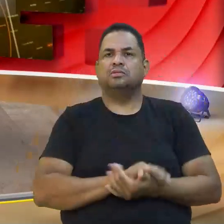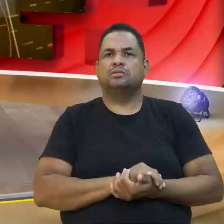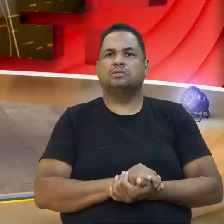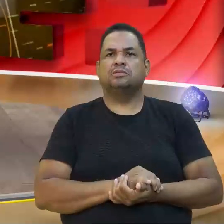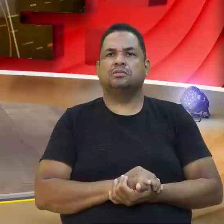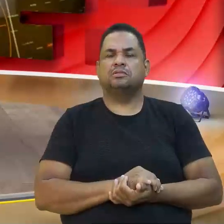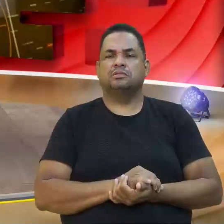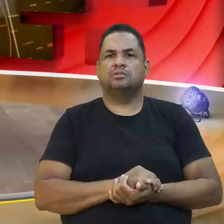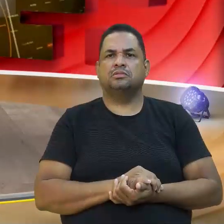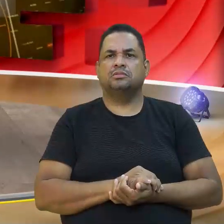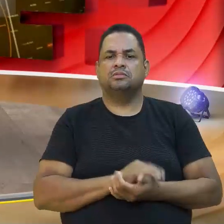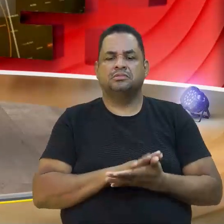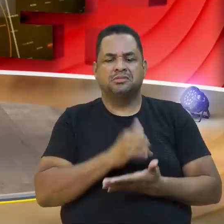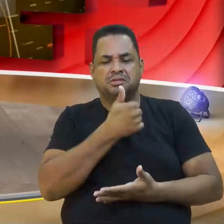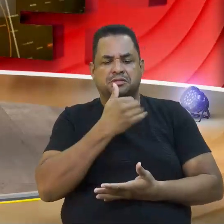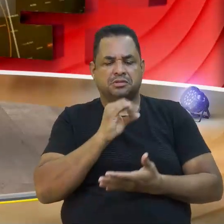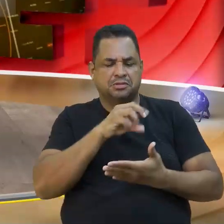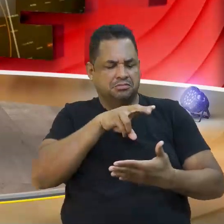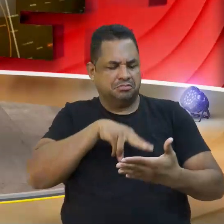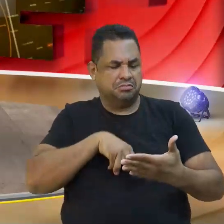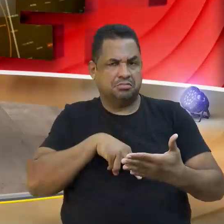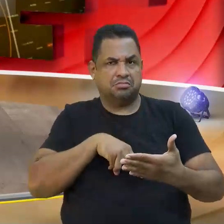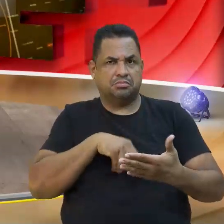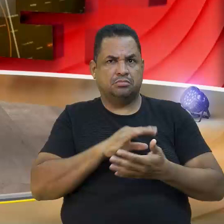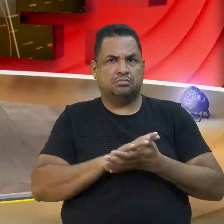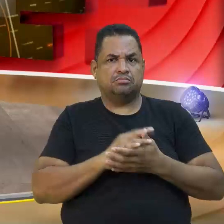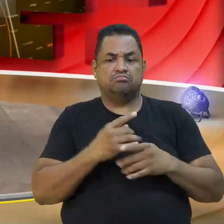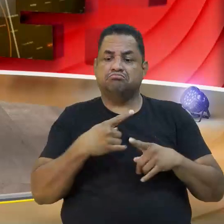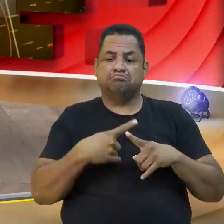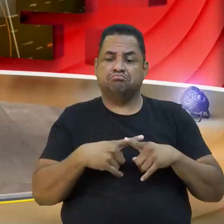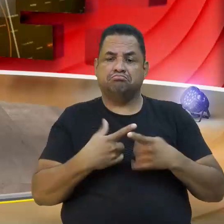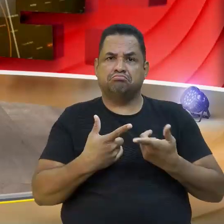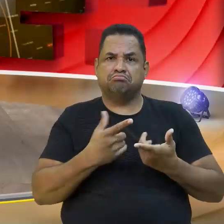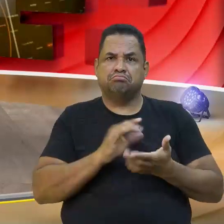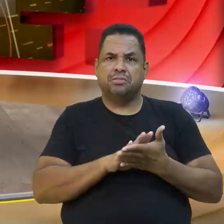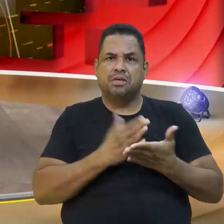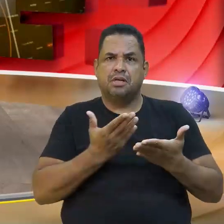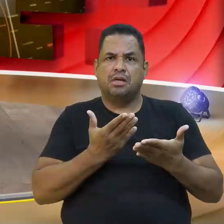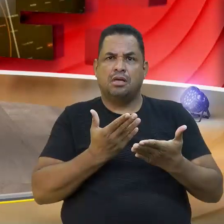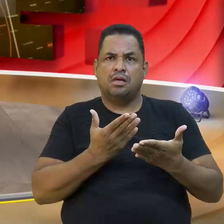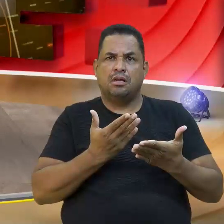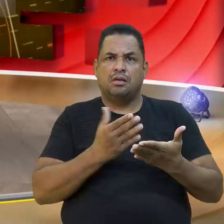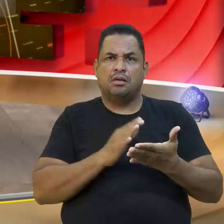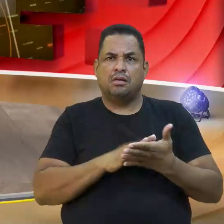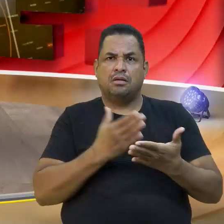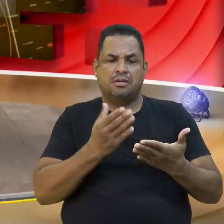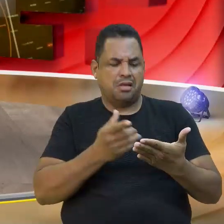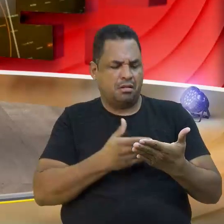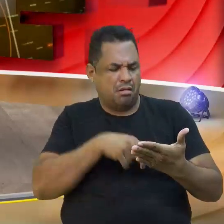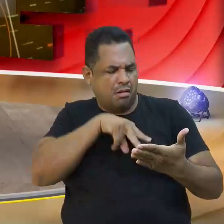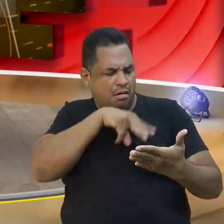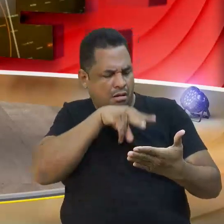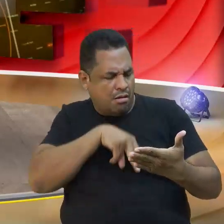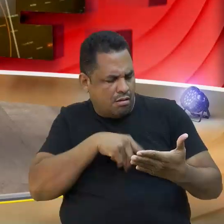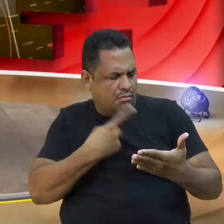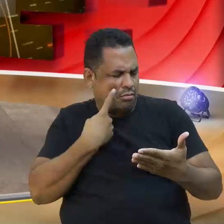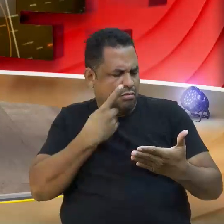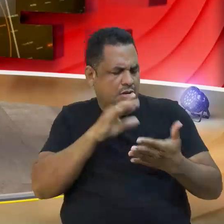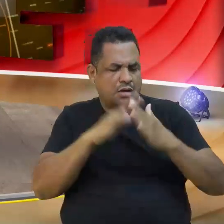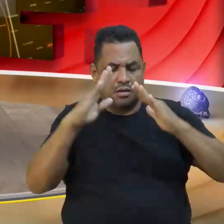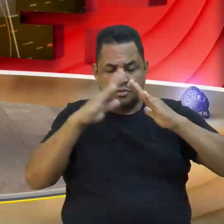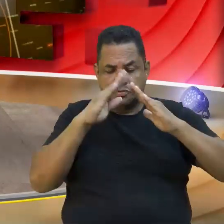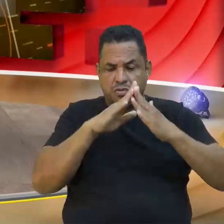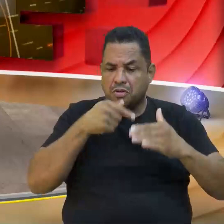só ler. Pego lá e vou ler. Por isso que não é legal não ir para a escola, porque na escola ele vai escutar, ele vai prestar atenção, ele vai estar ali